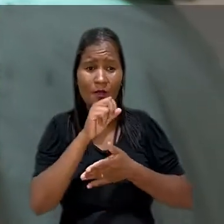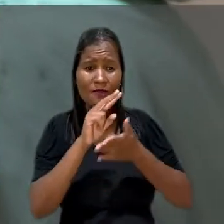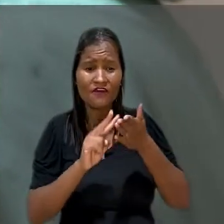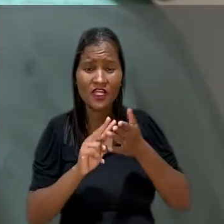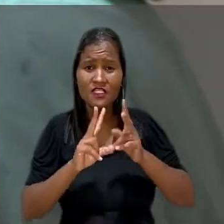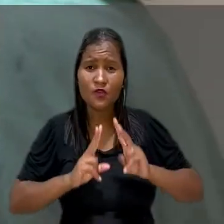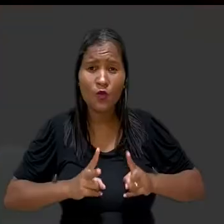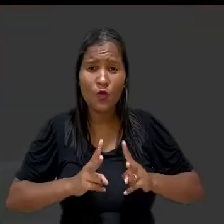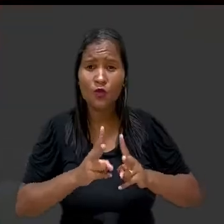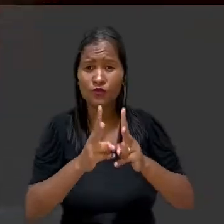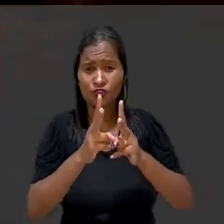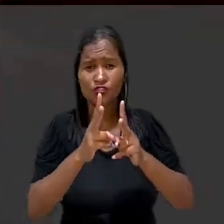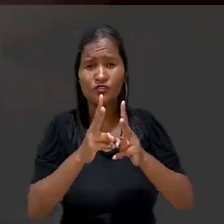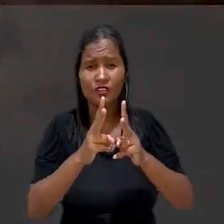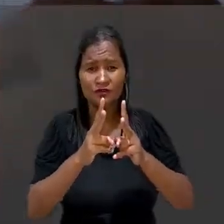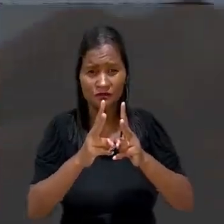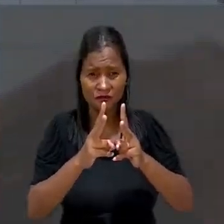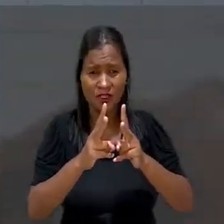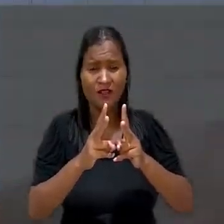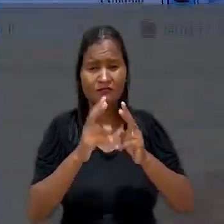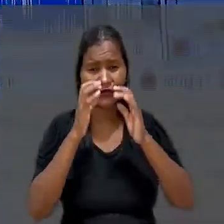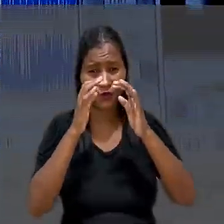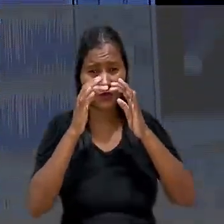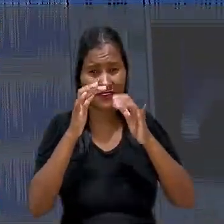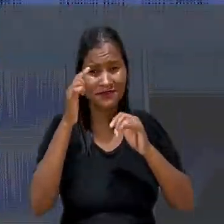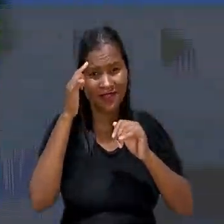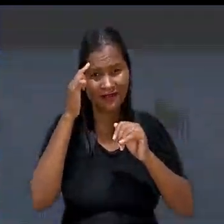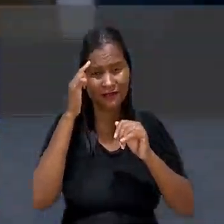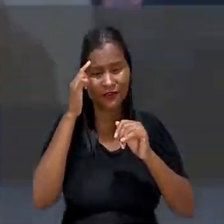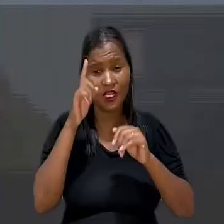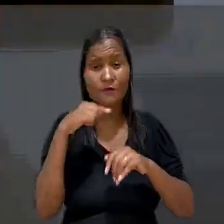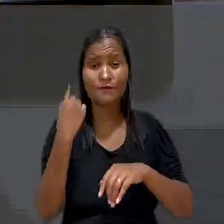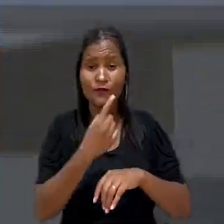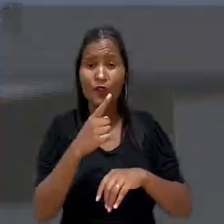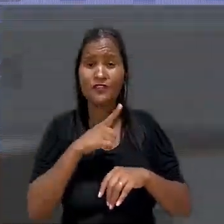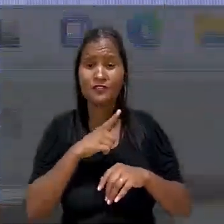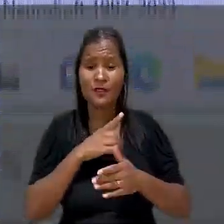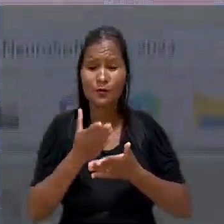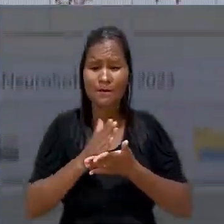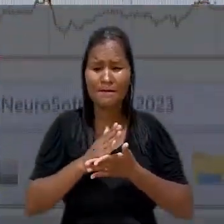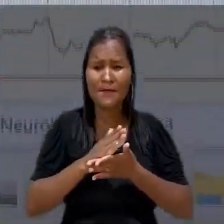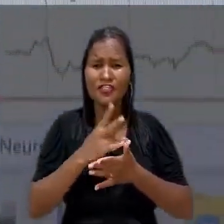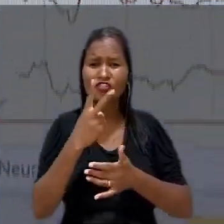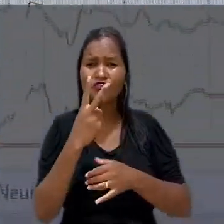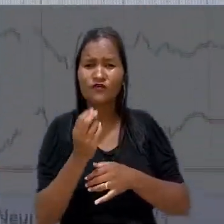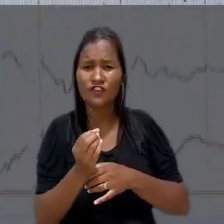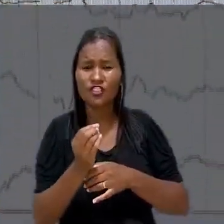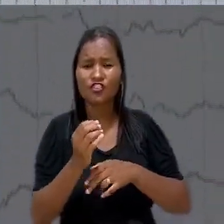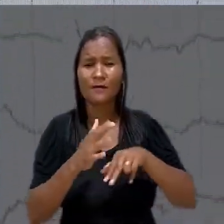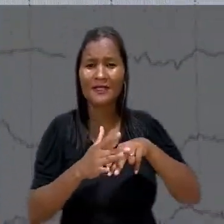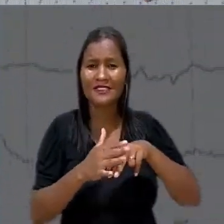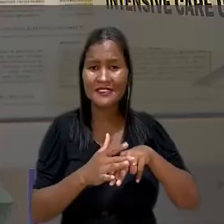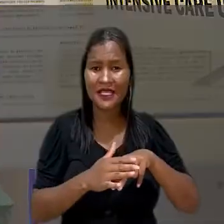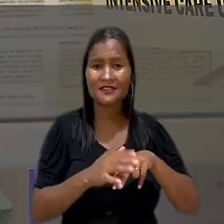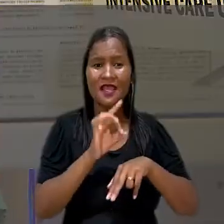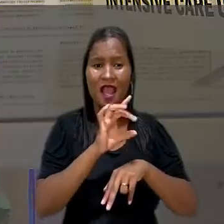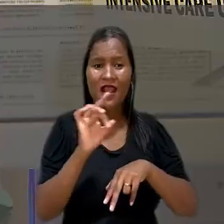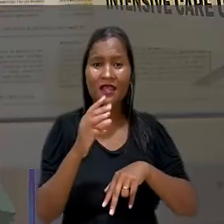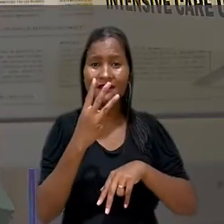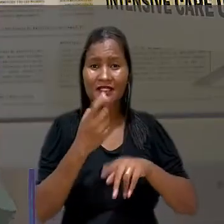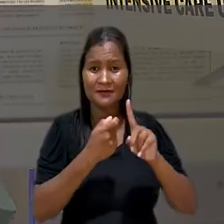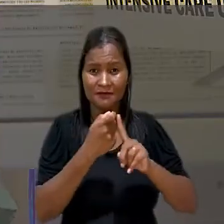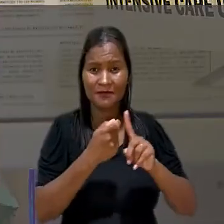avaliação contínua desse movimento cerebral. Nós temos uma média de 20 pacientes por trimestre e o